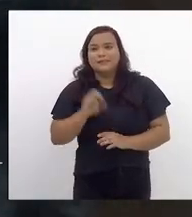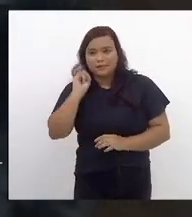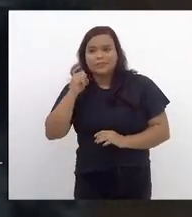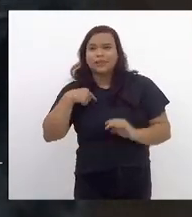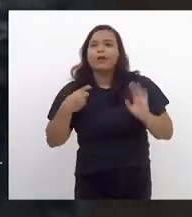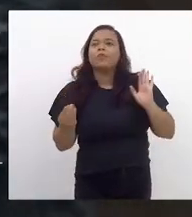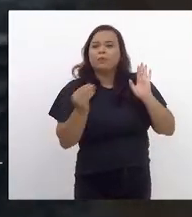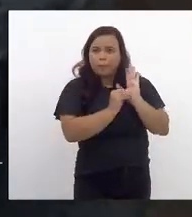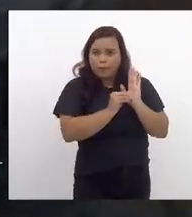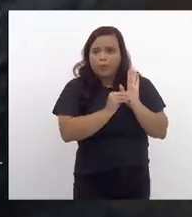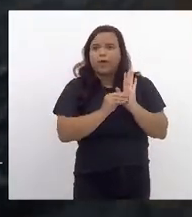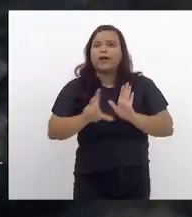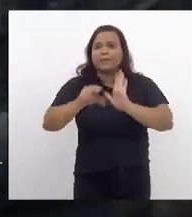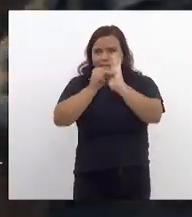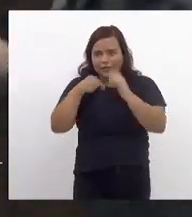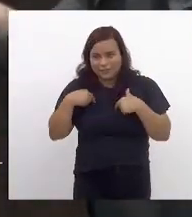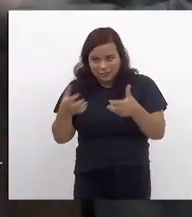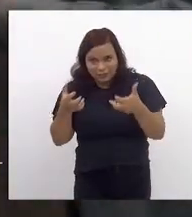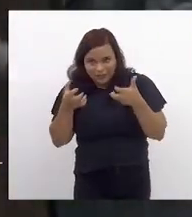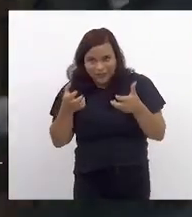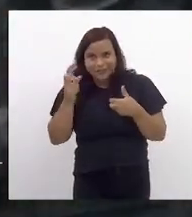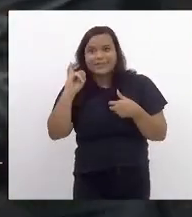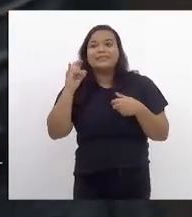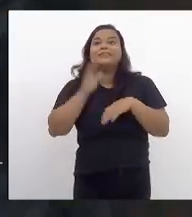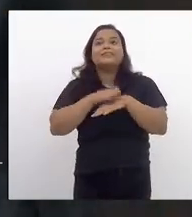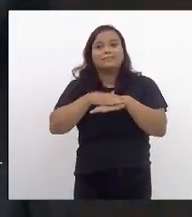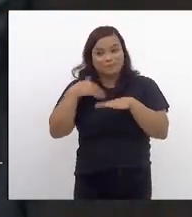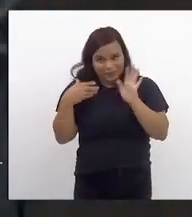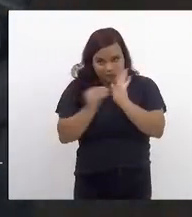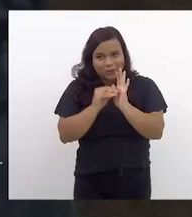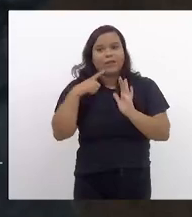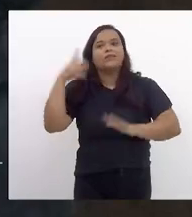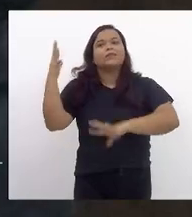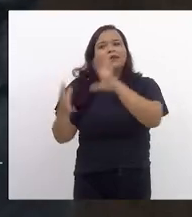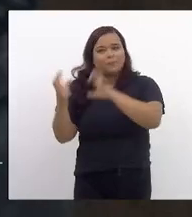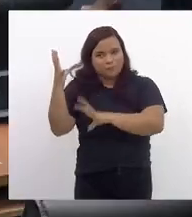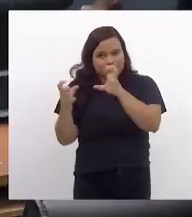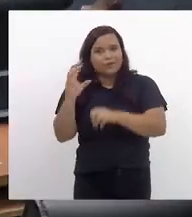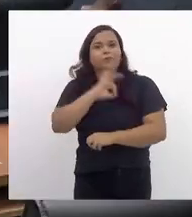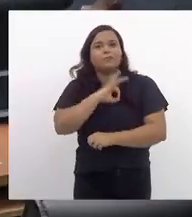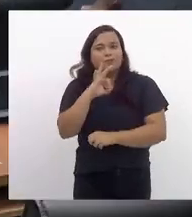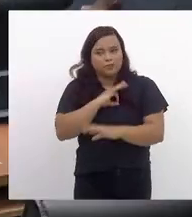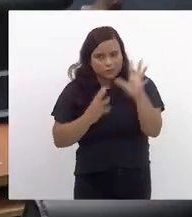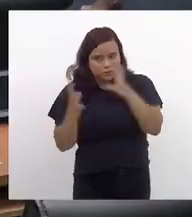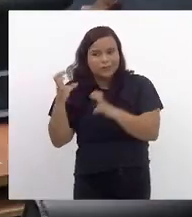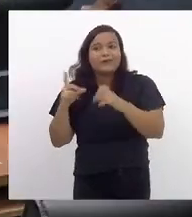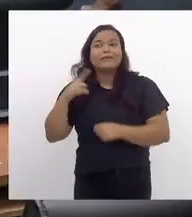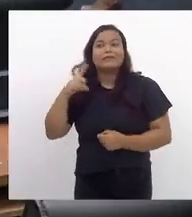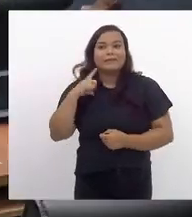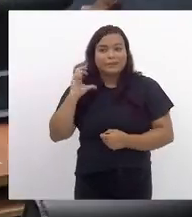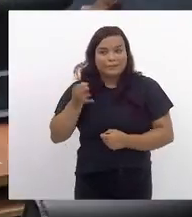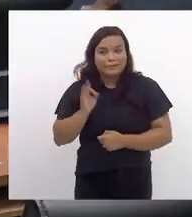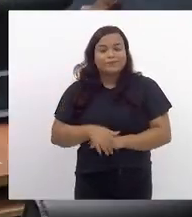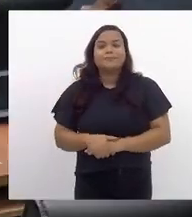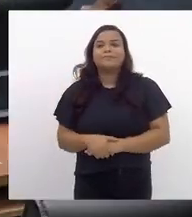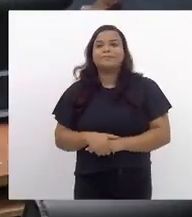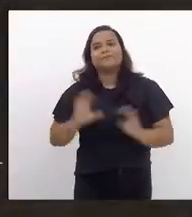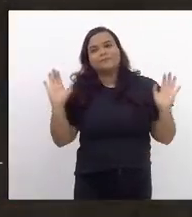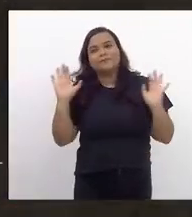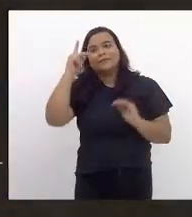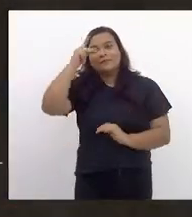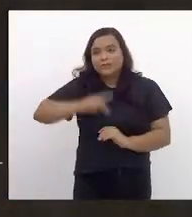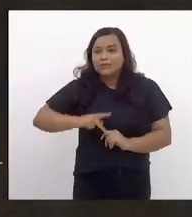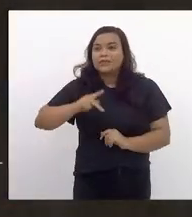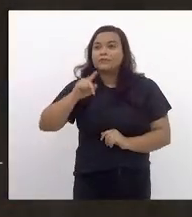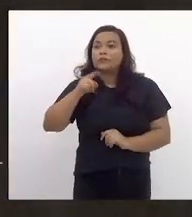que eu estava querendo, ia ter briga de polícia, hein? É. Ia ter briga. Senhor presidente, parecer